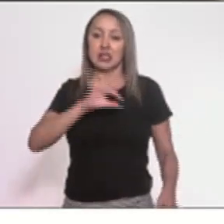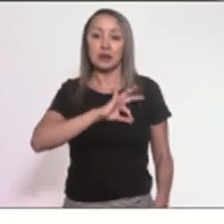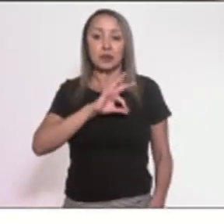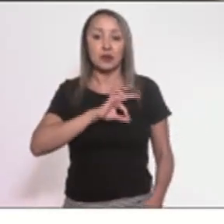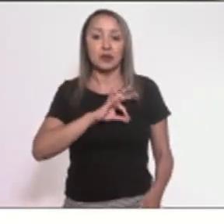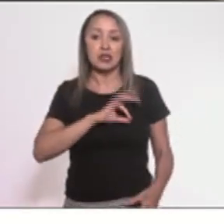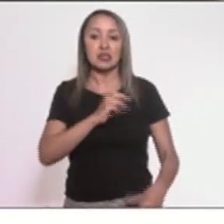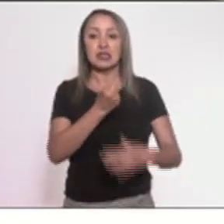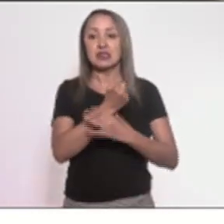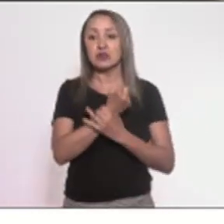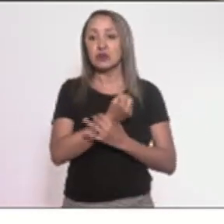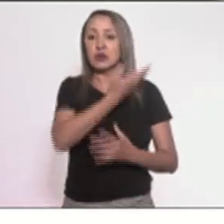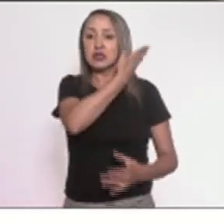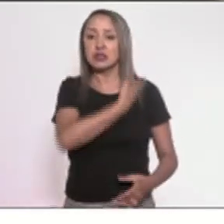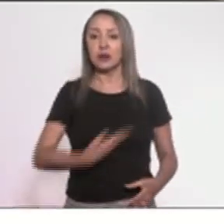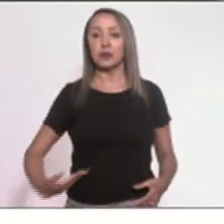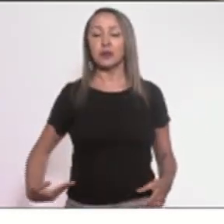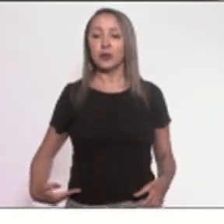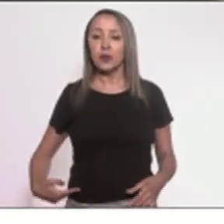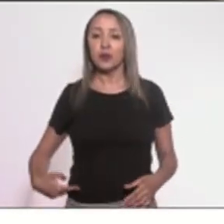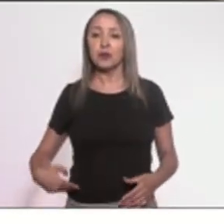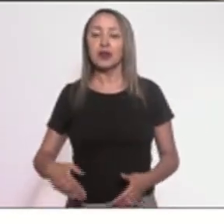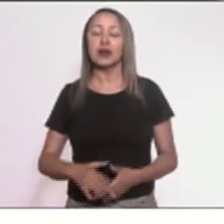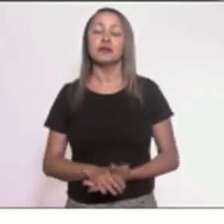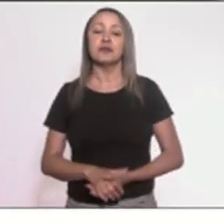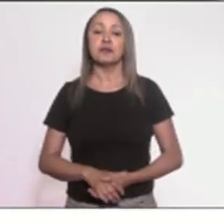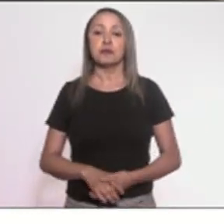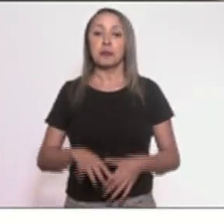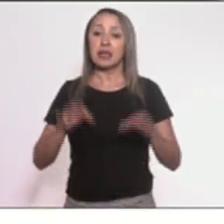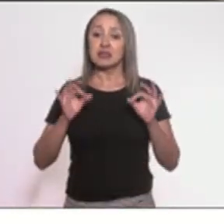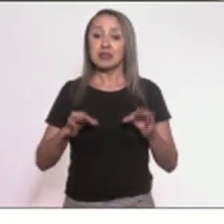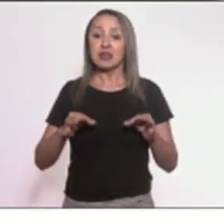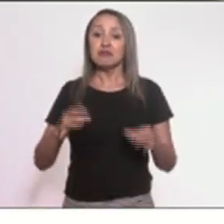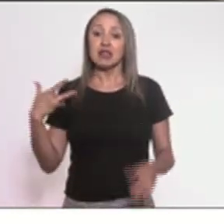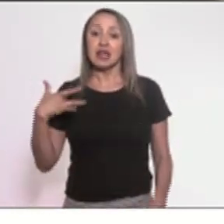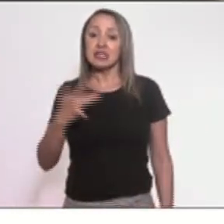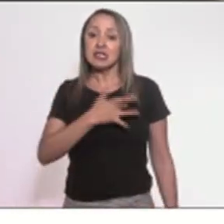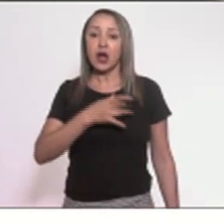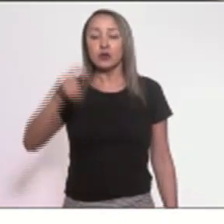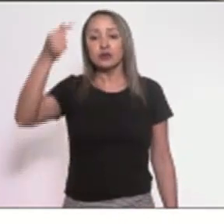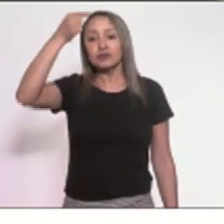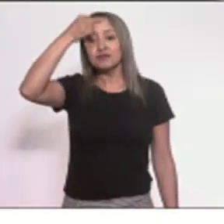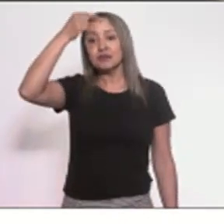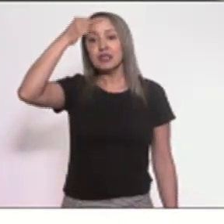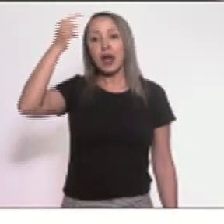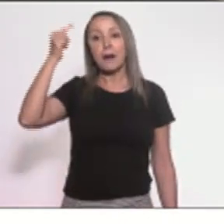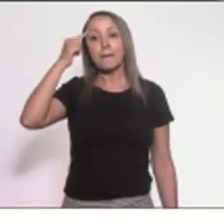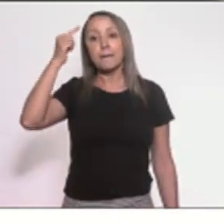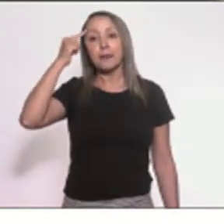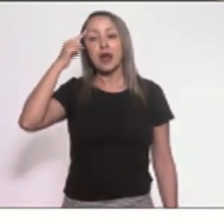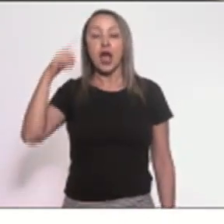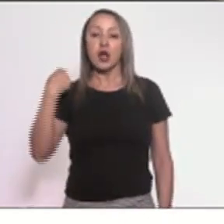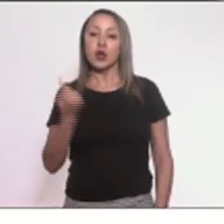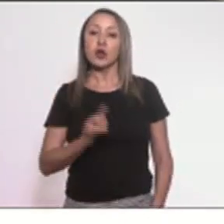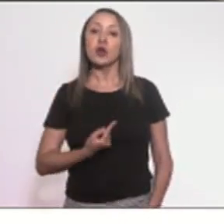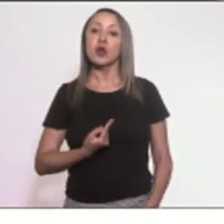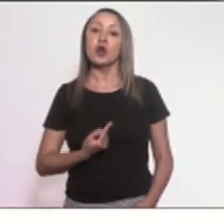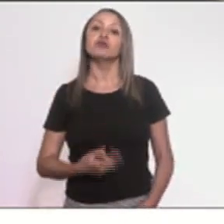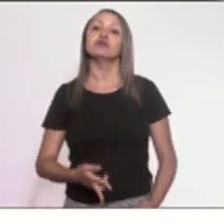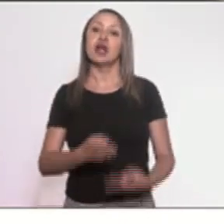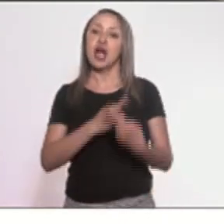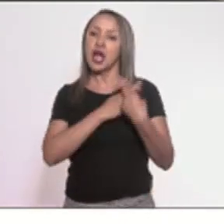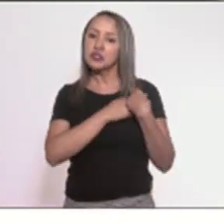da segurança pública, sem dúvida nenhuma, é a saúde mental, e nós temos responsabilidade com as